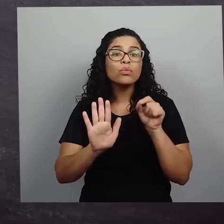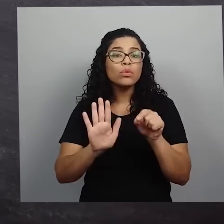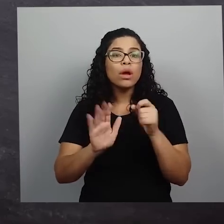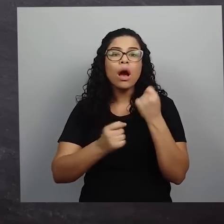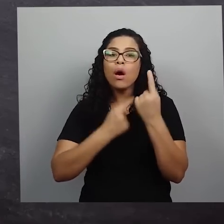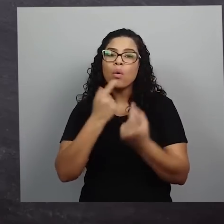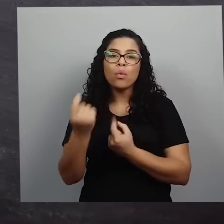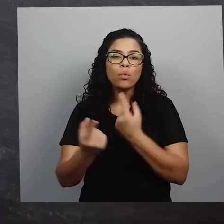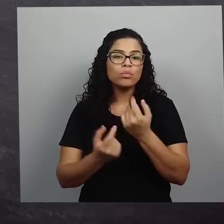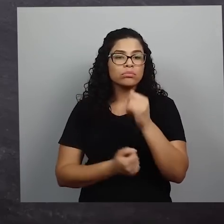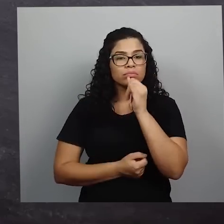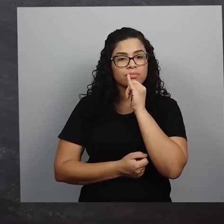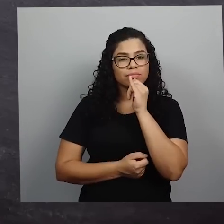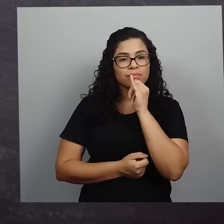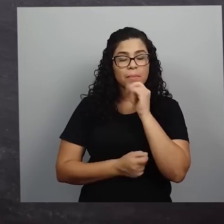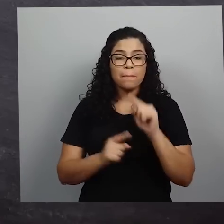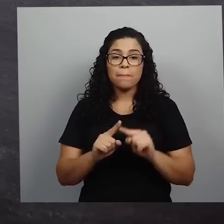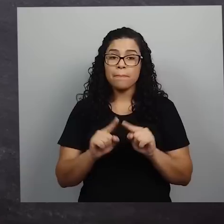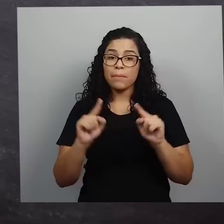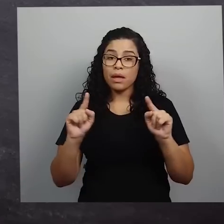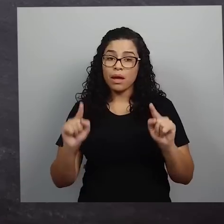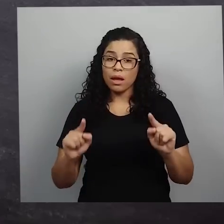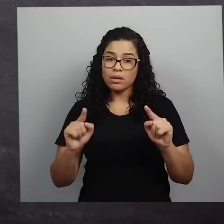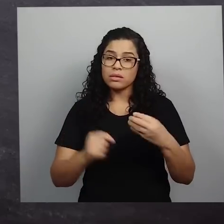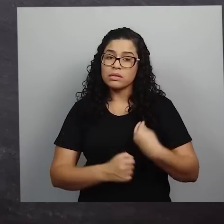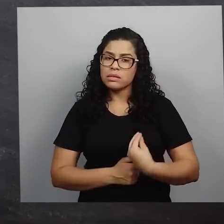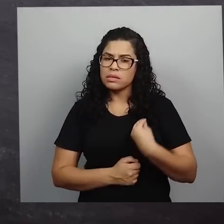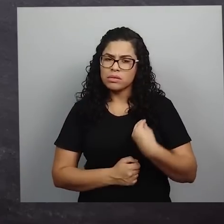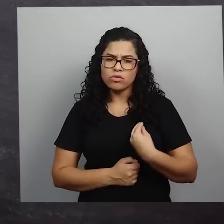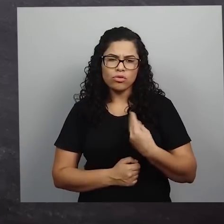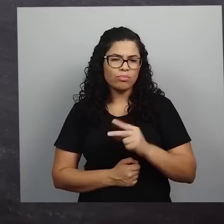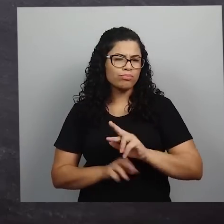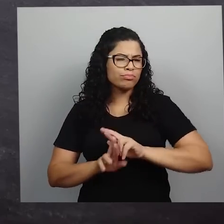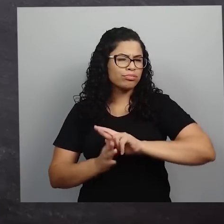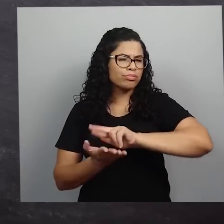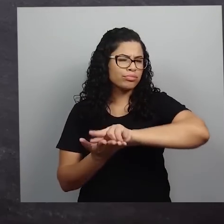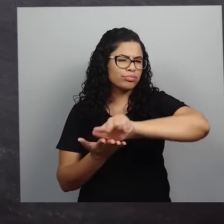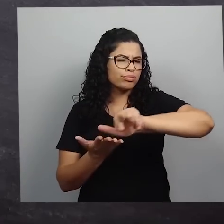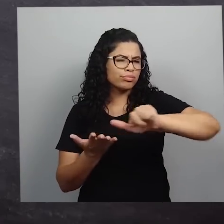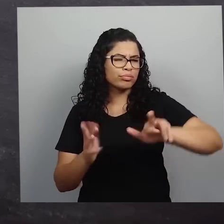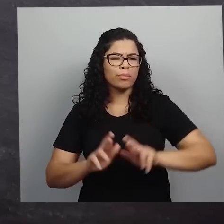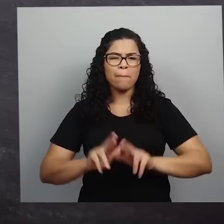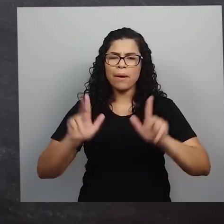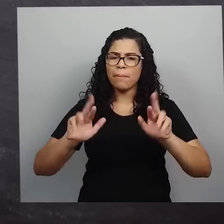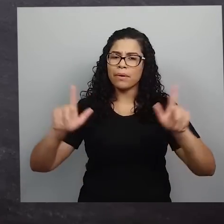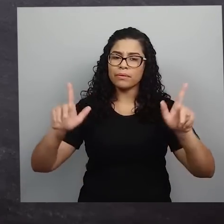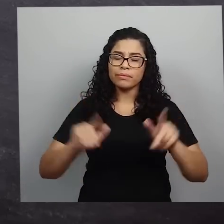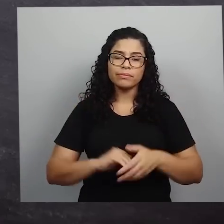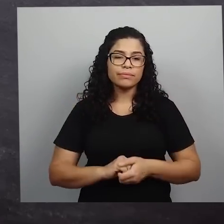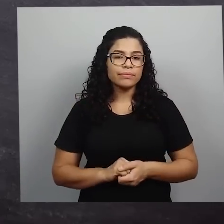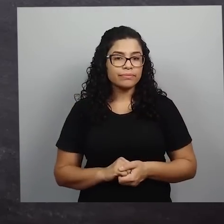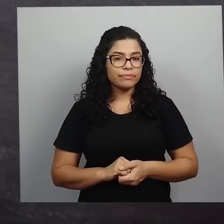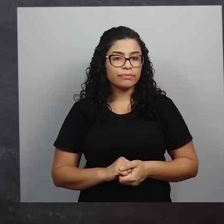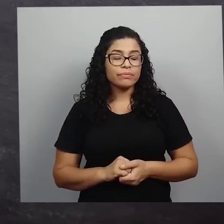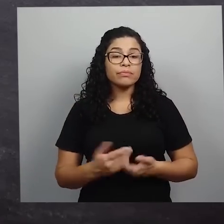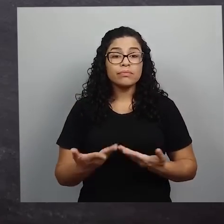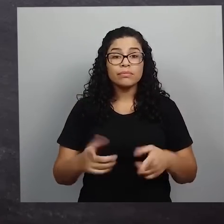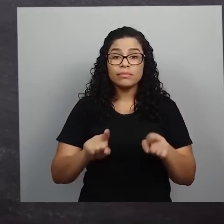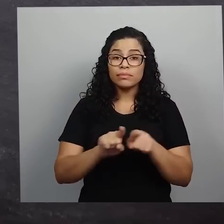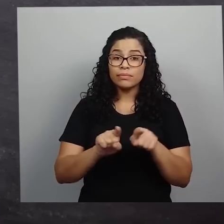dos exemplos, mas são inúmeros. Ainda vale a pena